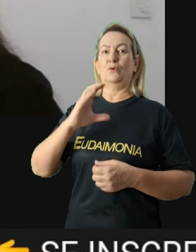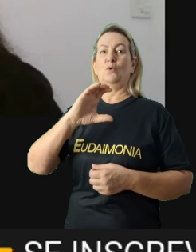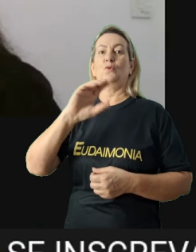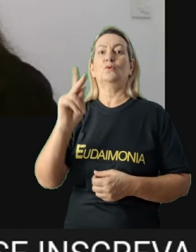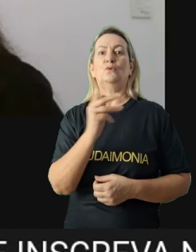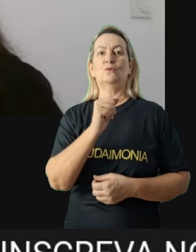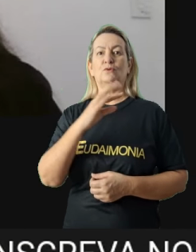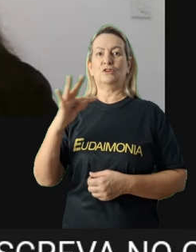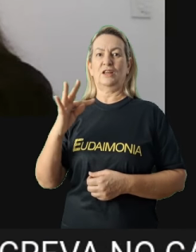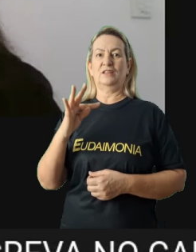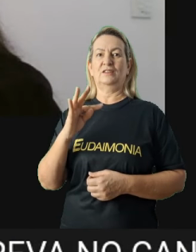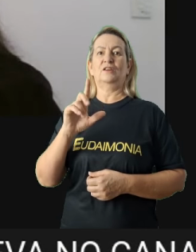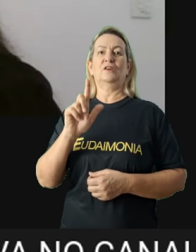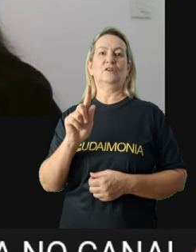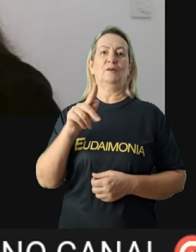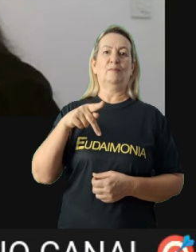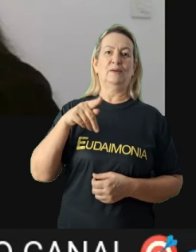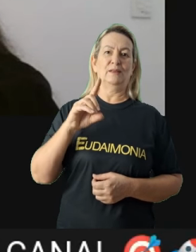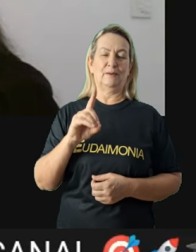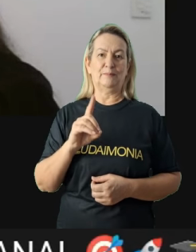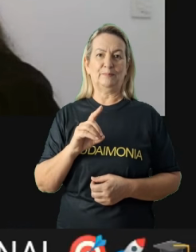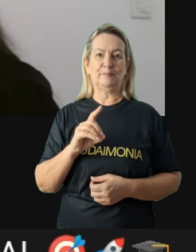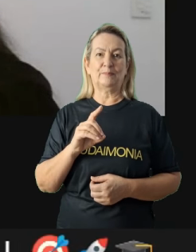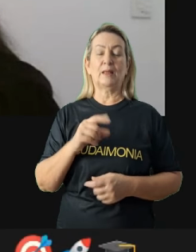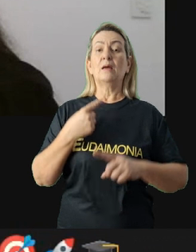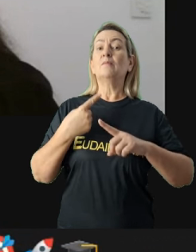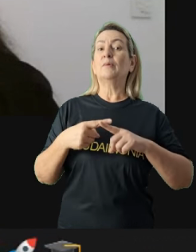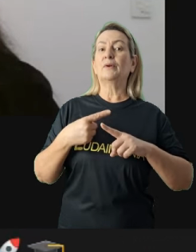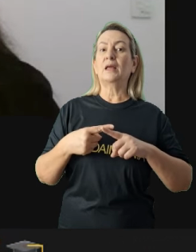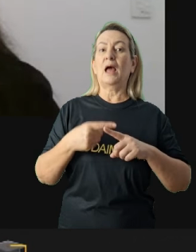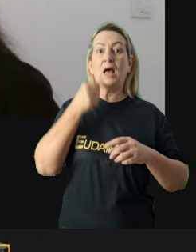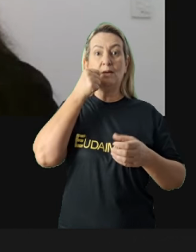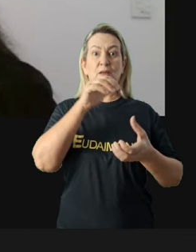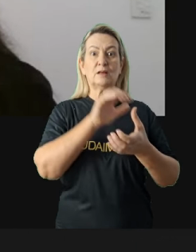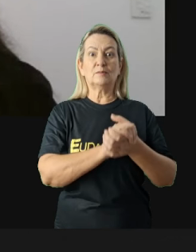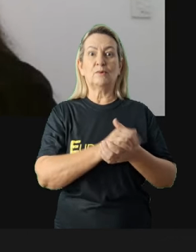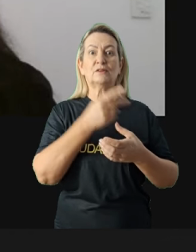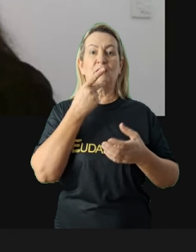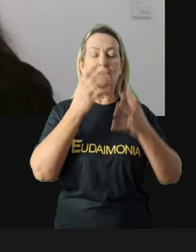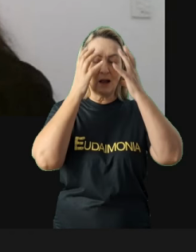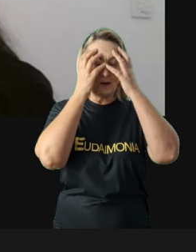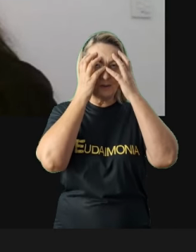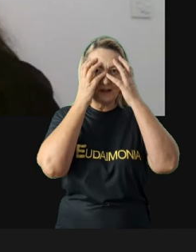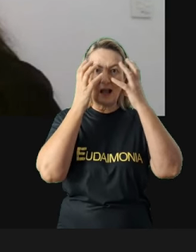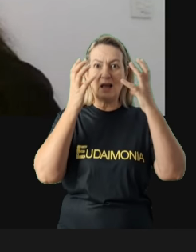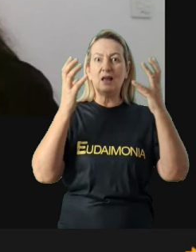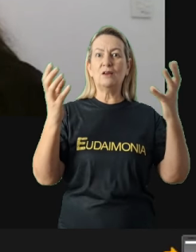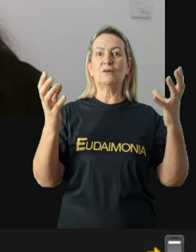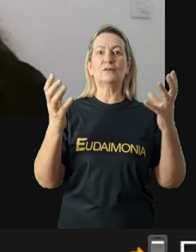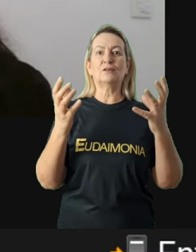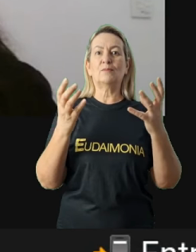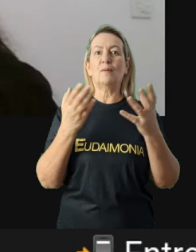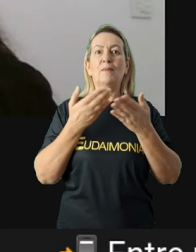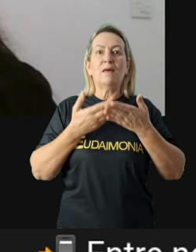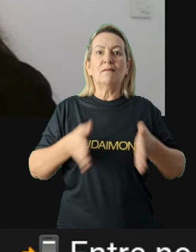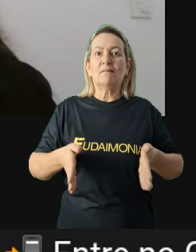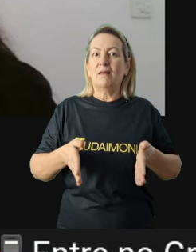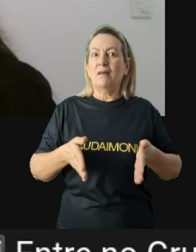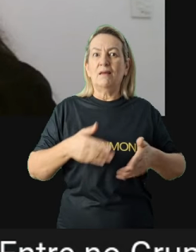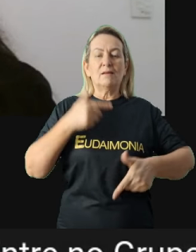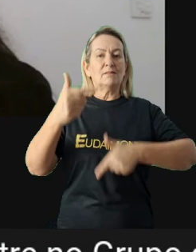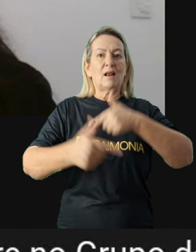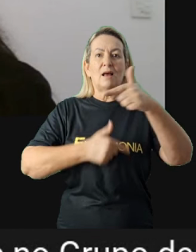disso, o Paulo morre de medo do ChatGPT. Eu morria de medo do ChatGPT. Falei, meu Deus, minha esposa Karine falava,